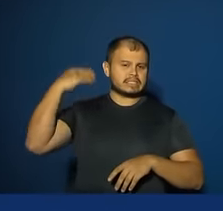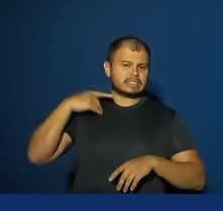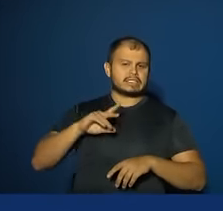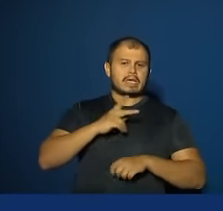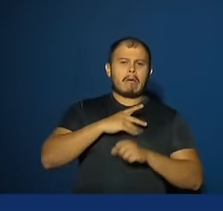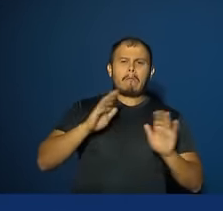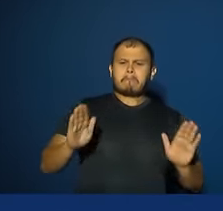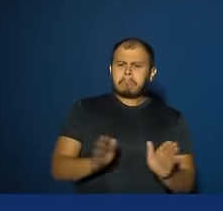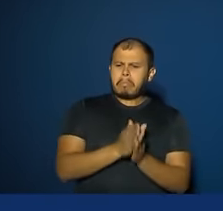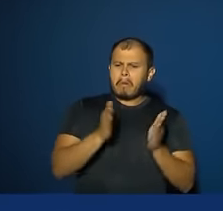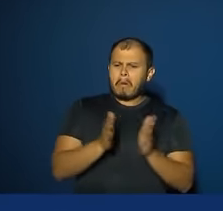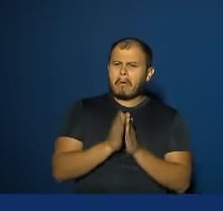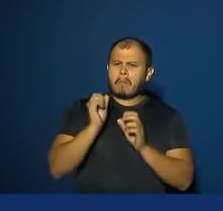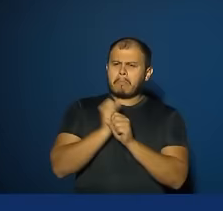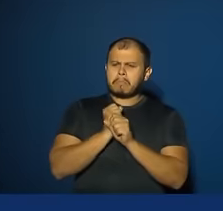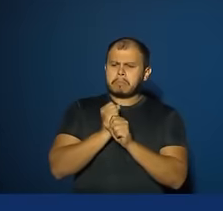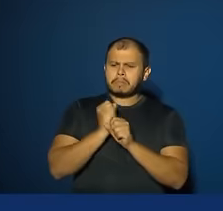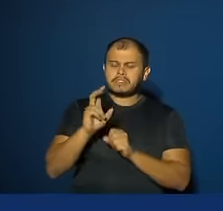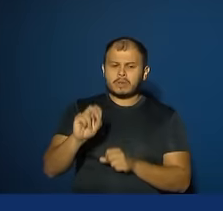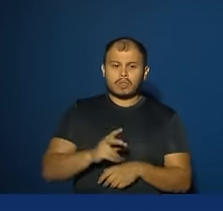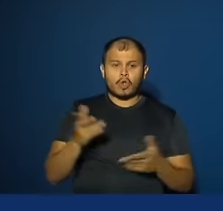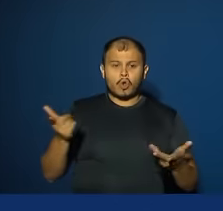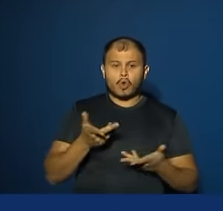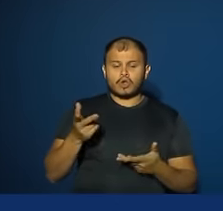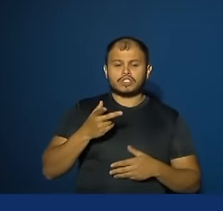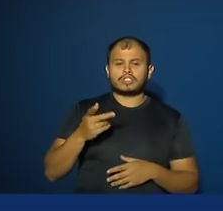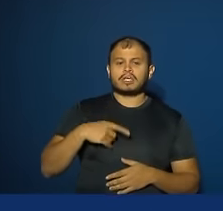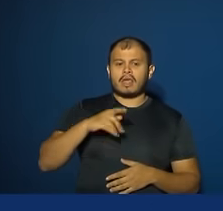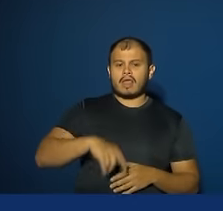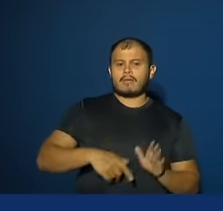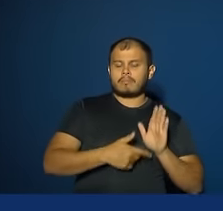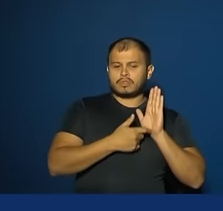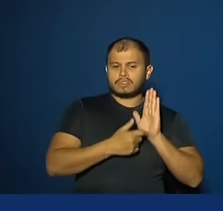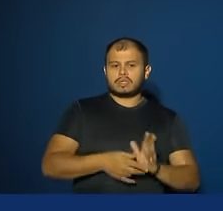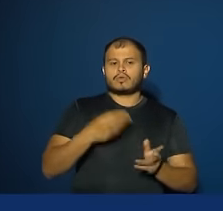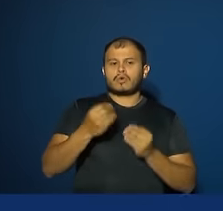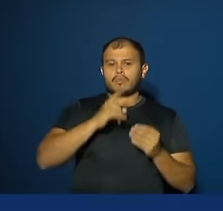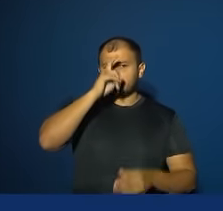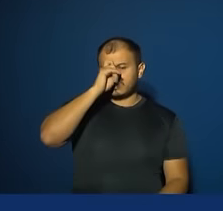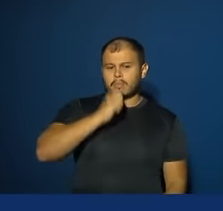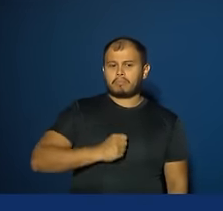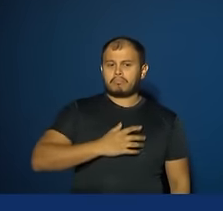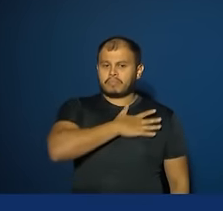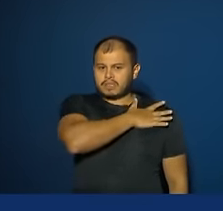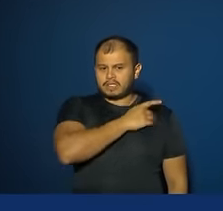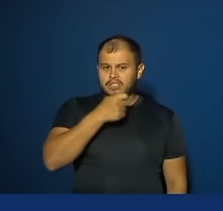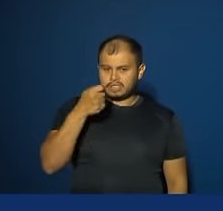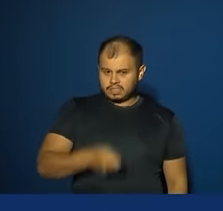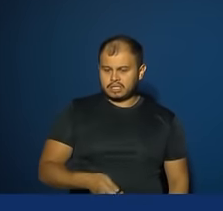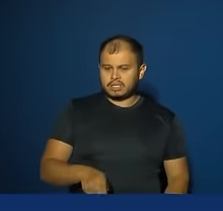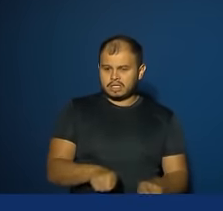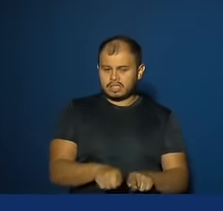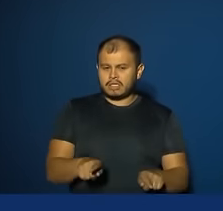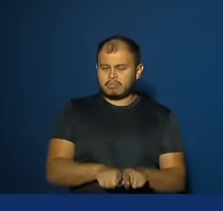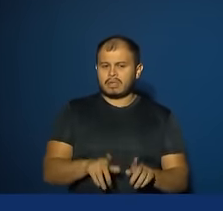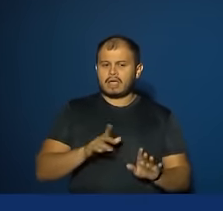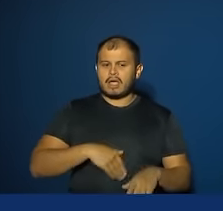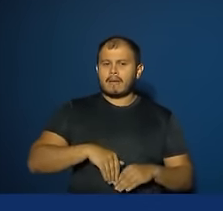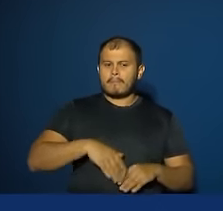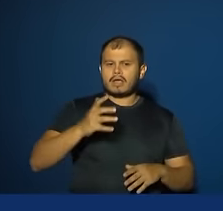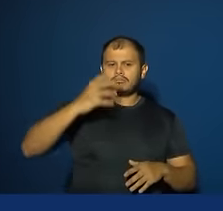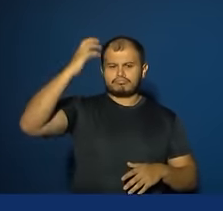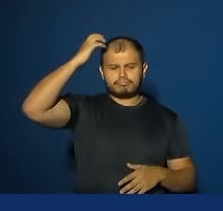50 anos atrás Singapura hoje o exemplo da atual ditadura militar no Egito é o exemplo das monarquias as mais